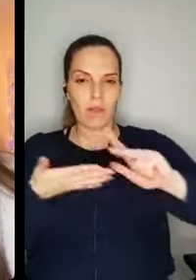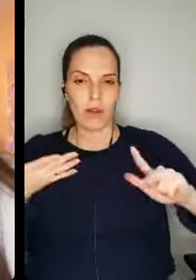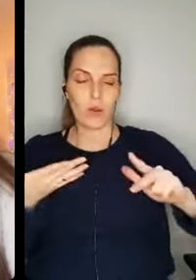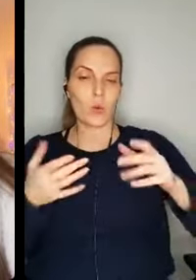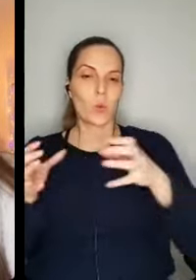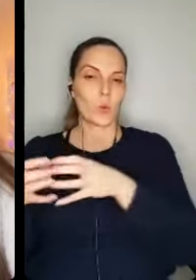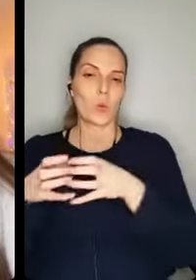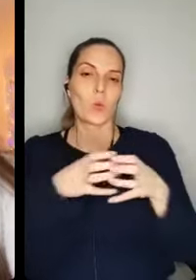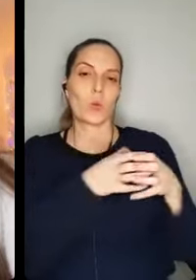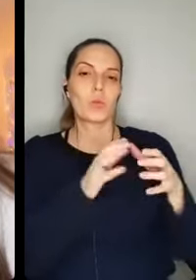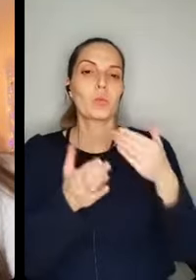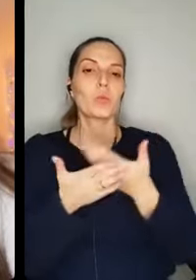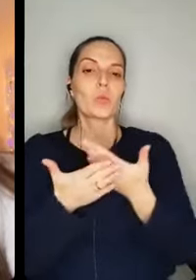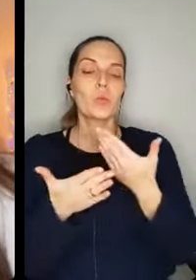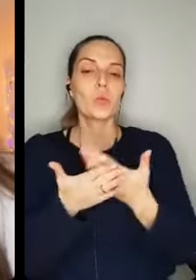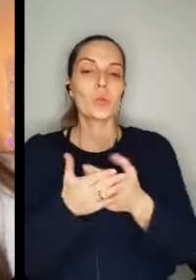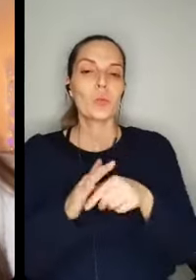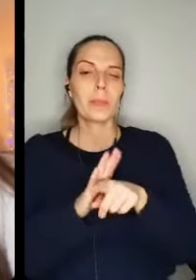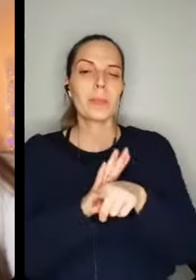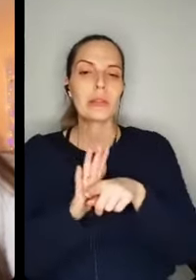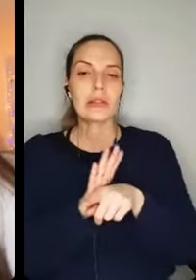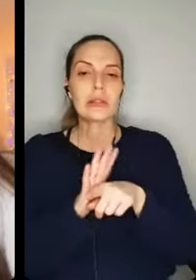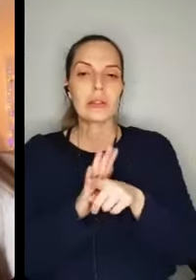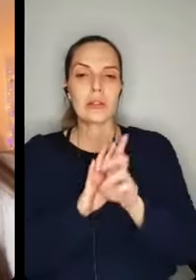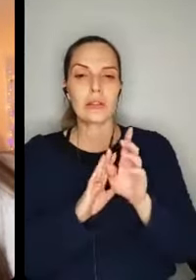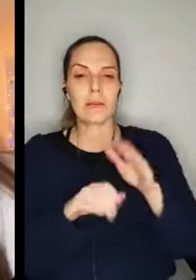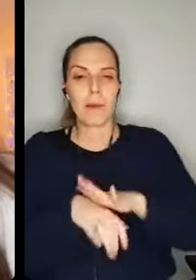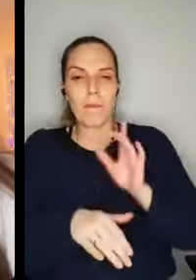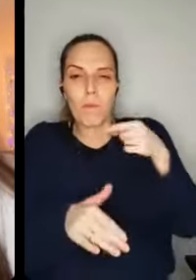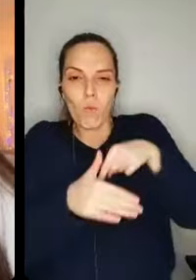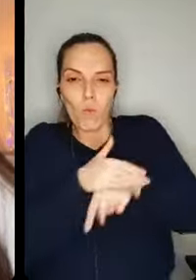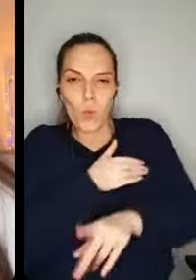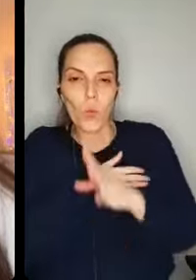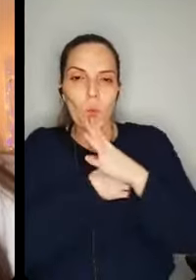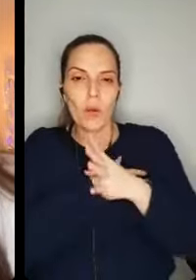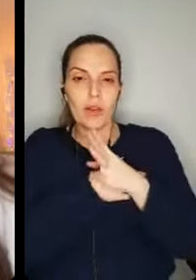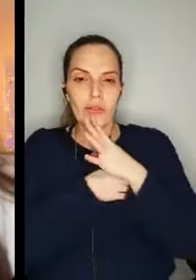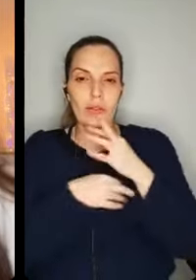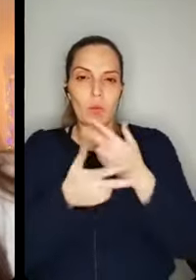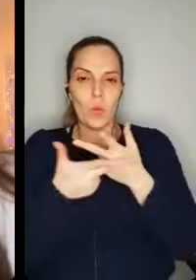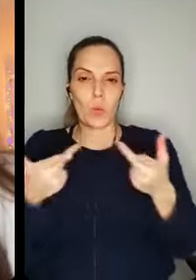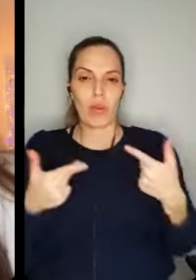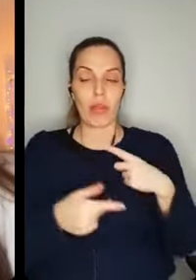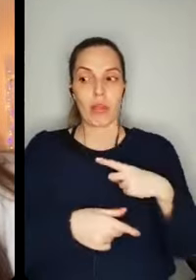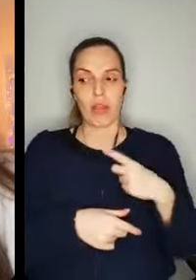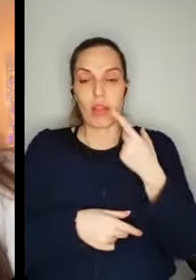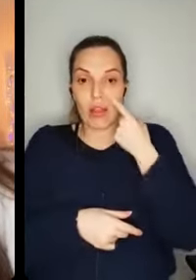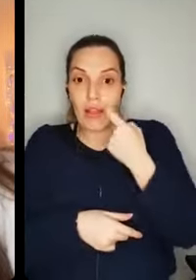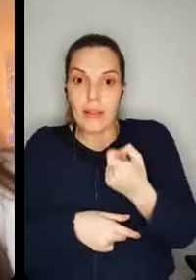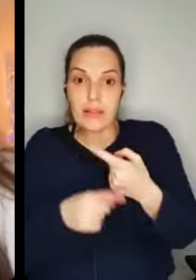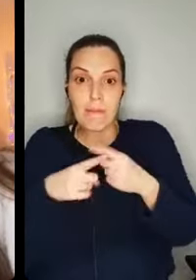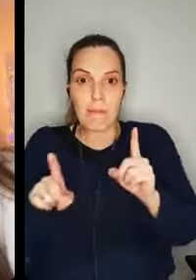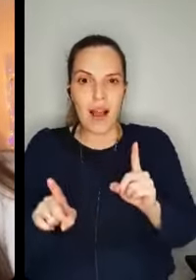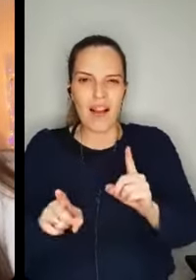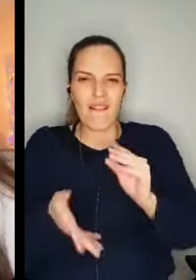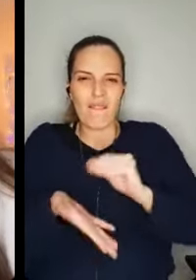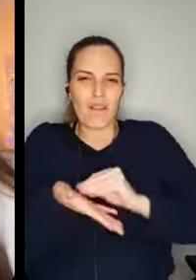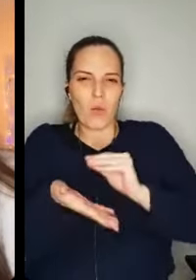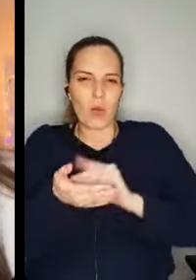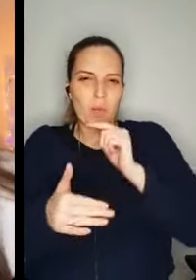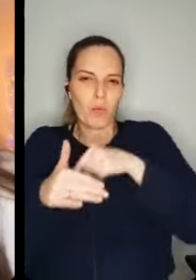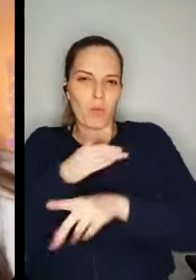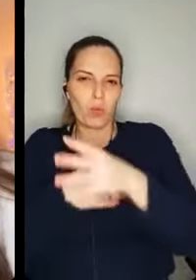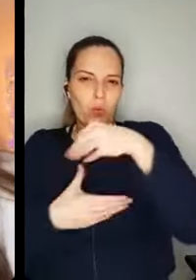estudos na UFSPA para se aprofundar um pouco mais, né, de assuntos que a gente tem interesse, mas não vê tanto assim na graduação.